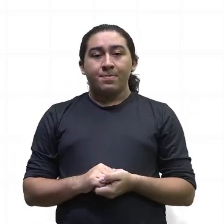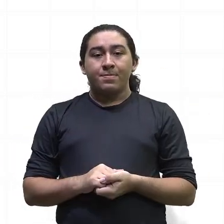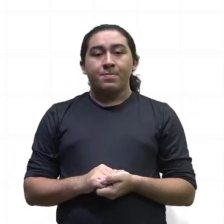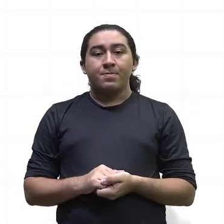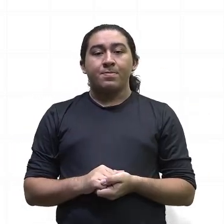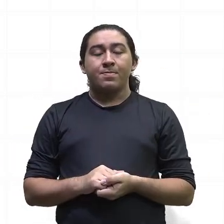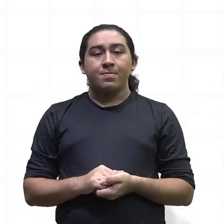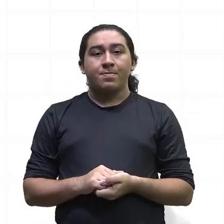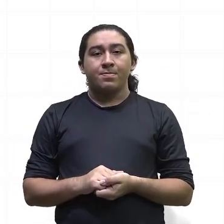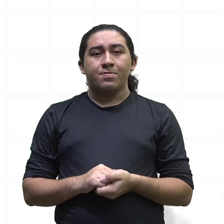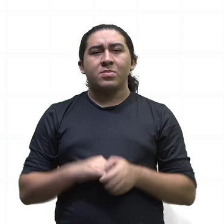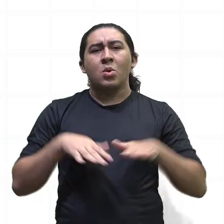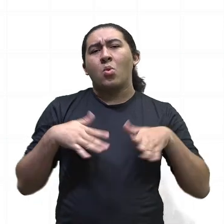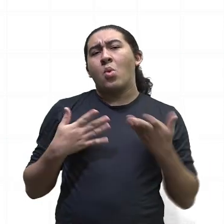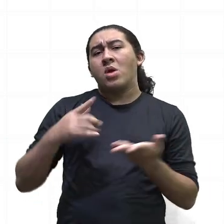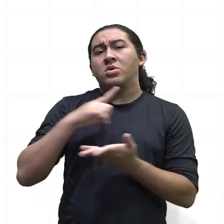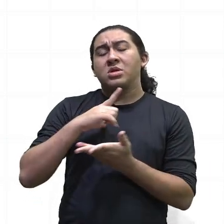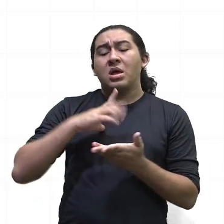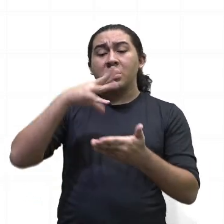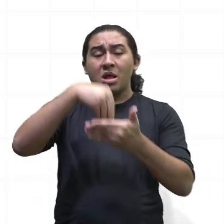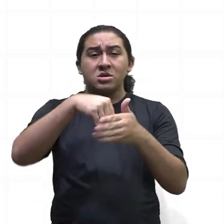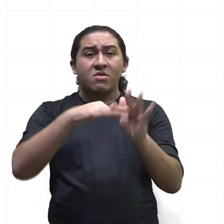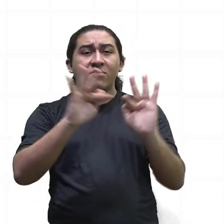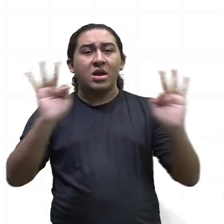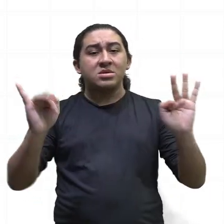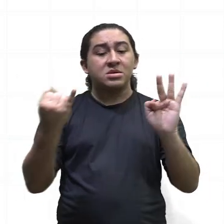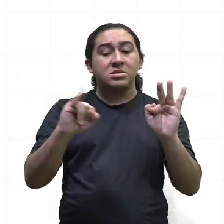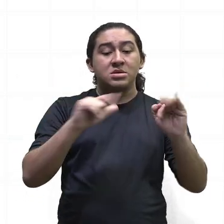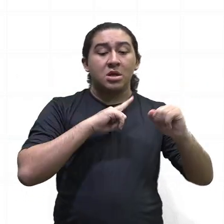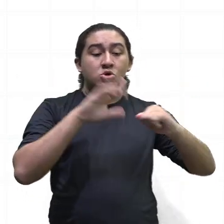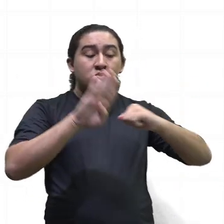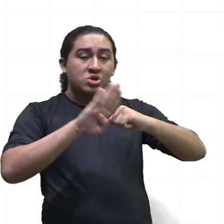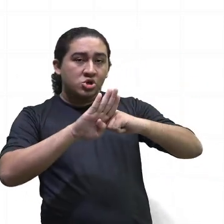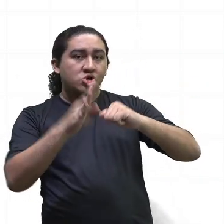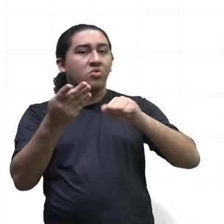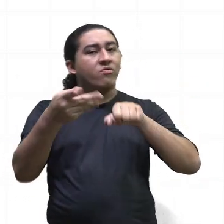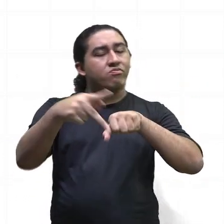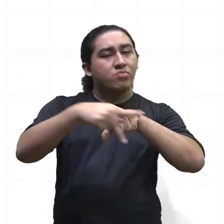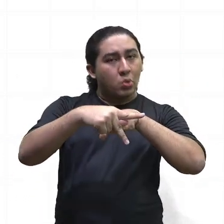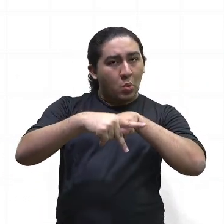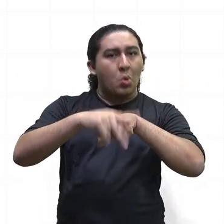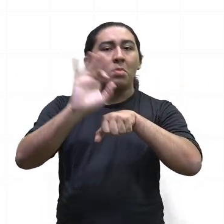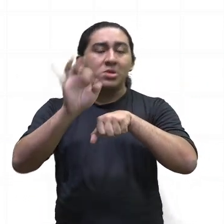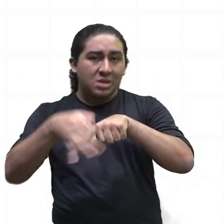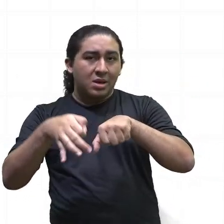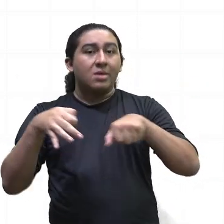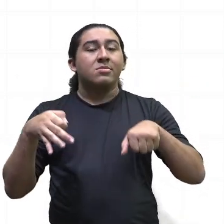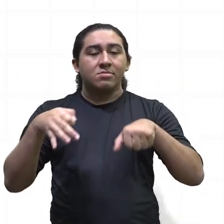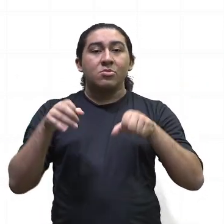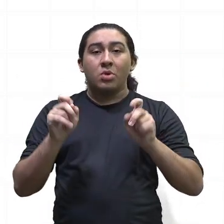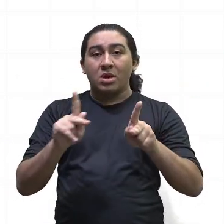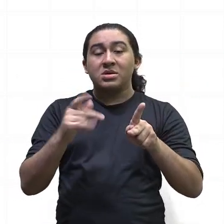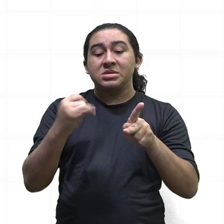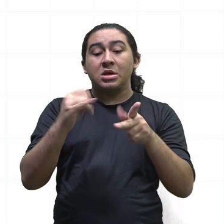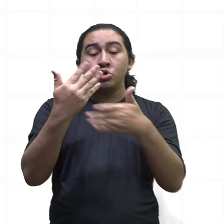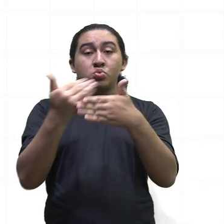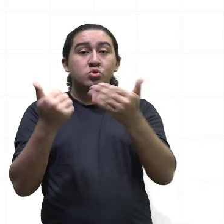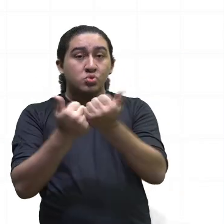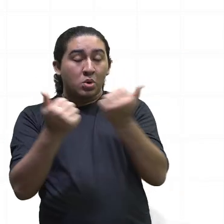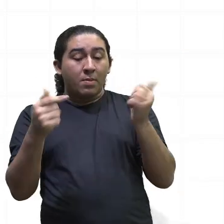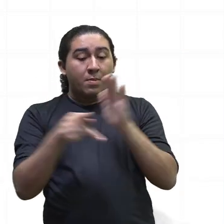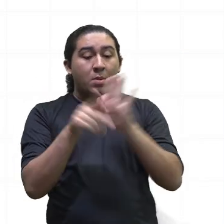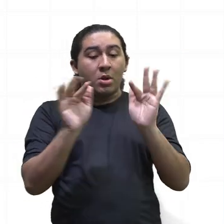certo? Quando é que vai ter sintagma nominal? Quando tiver um substantivo, um pronome, né? Substituindo ali